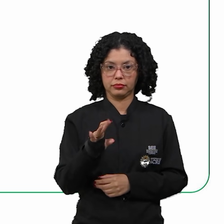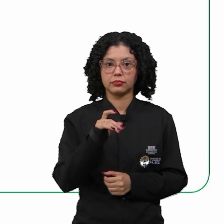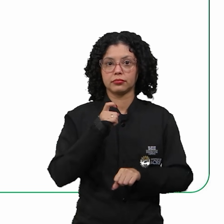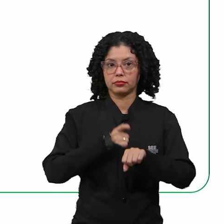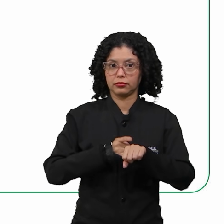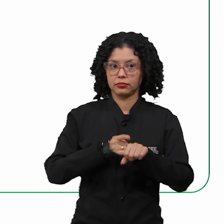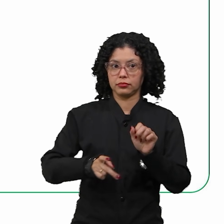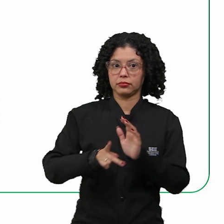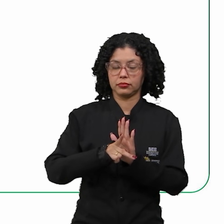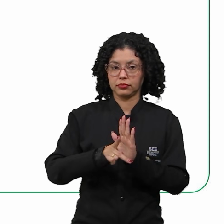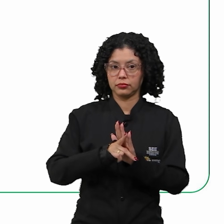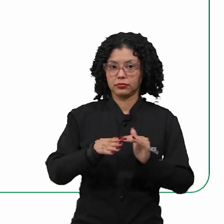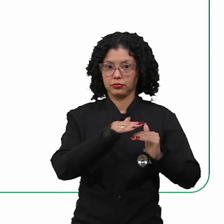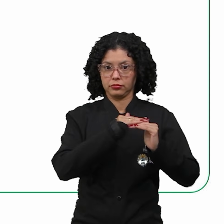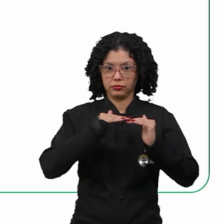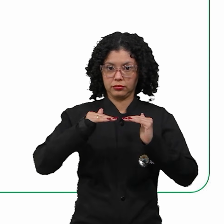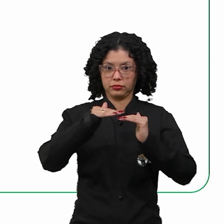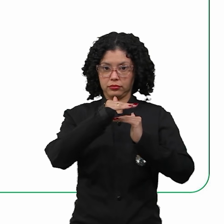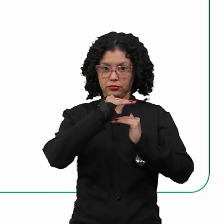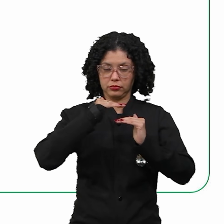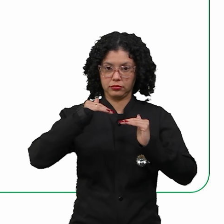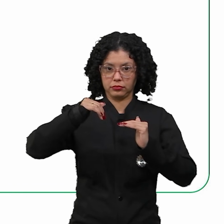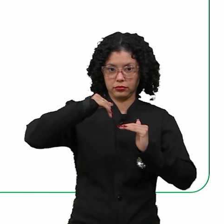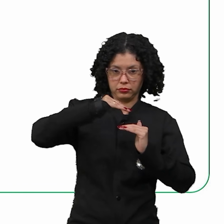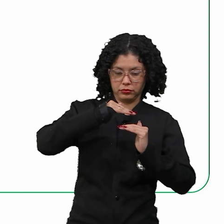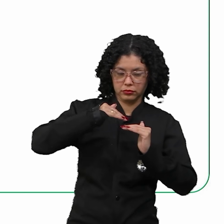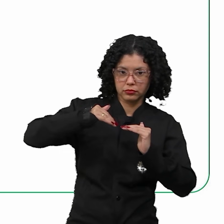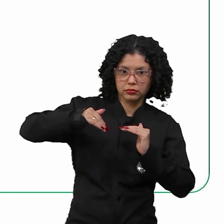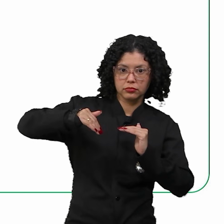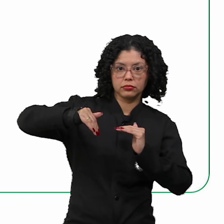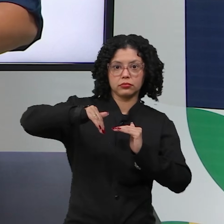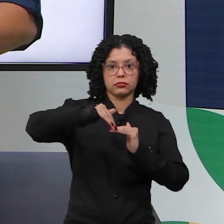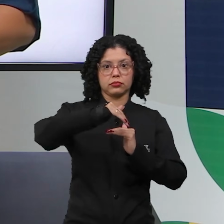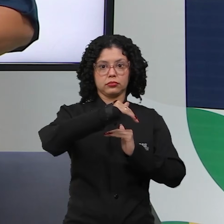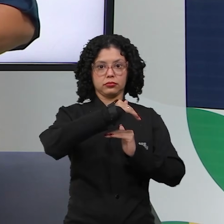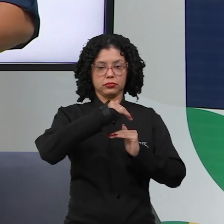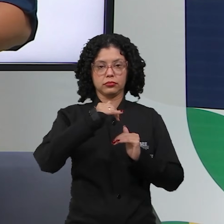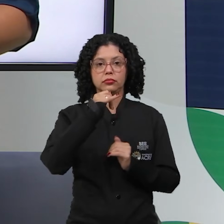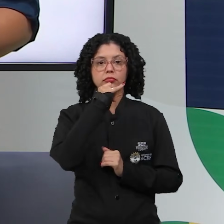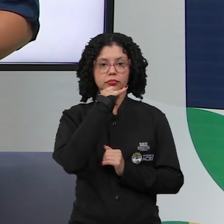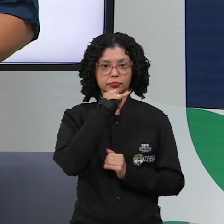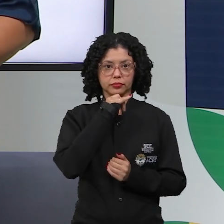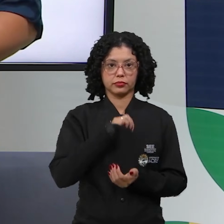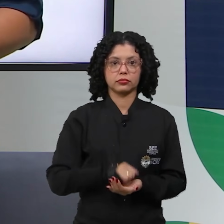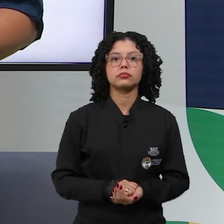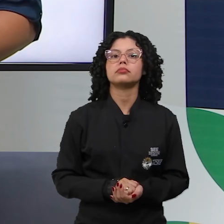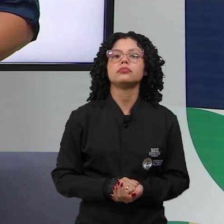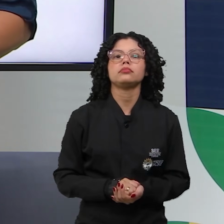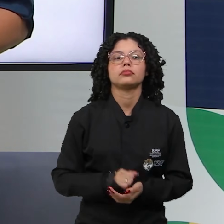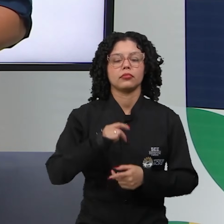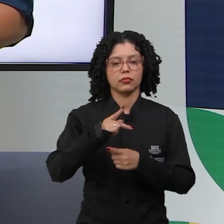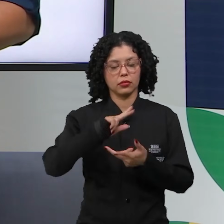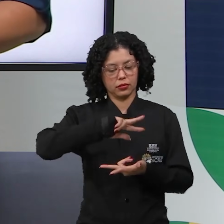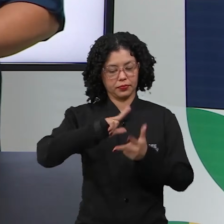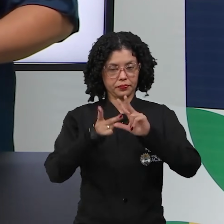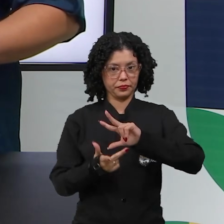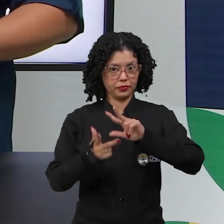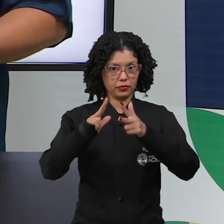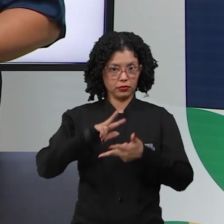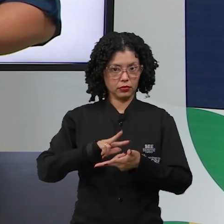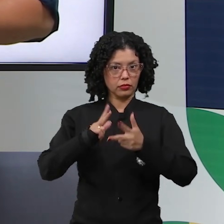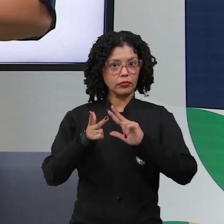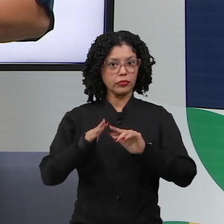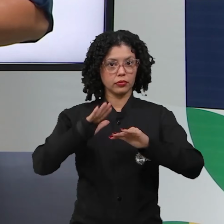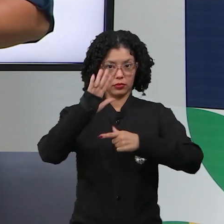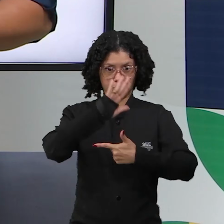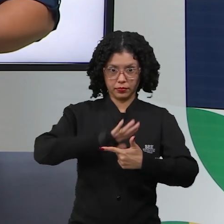que possuem superfícies curvas. Nós falamos dos poliedros que eles possuem